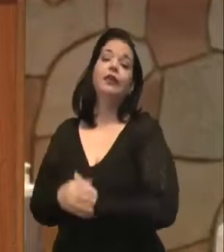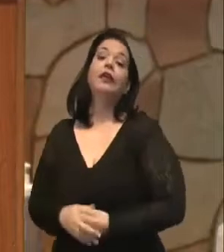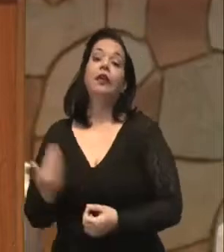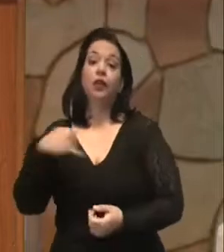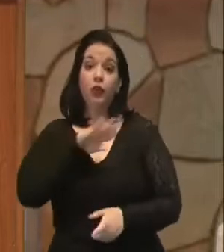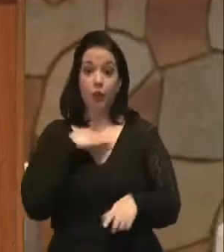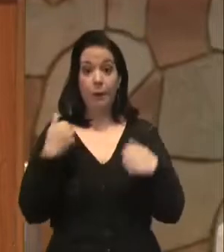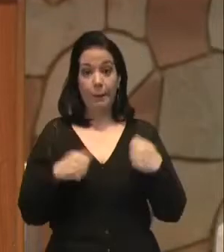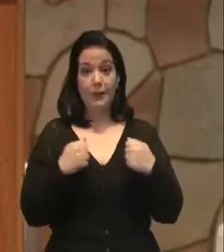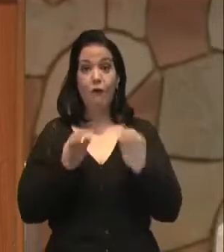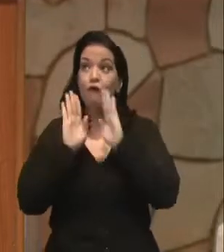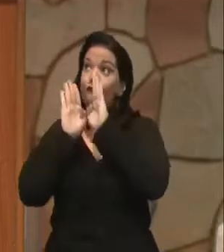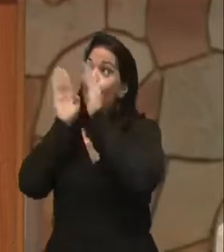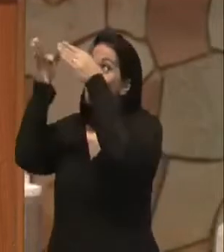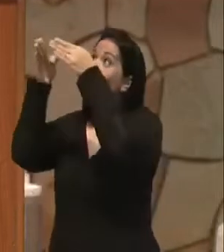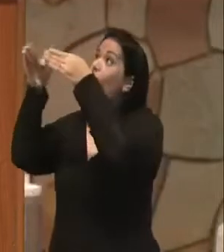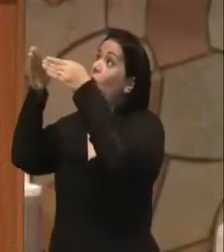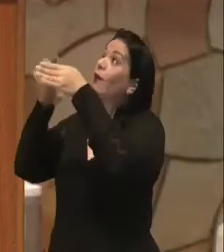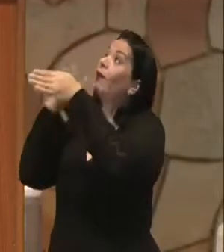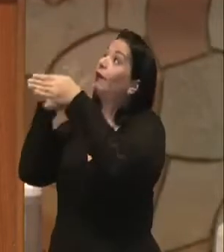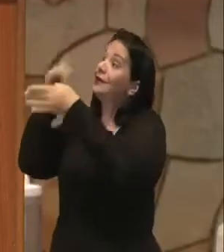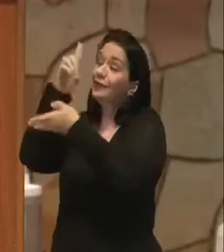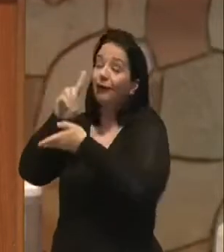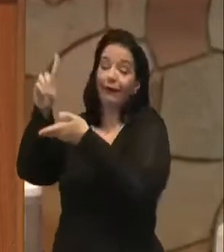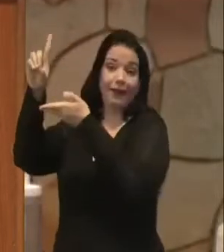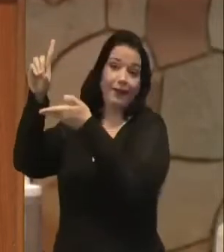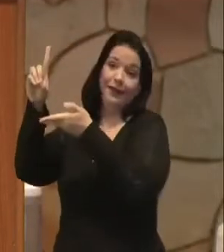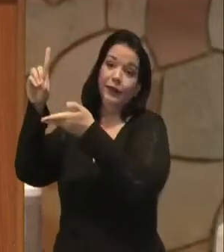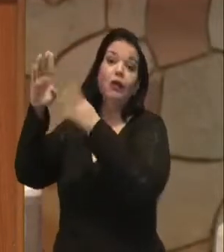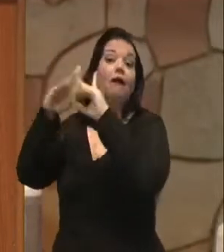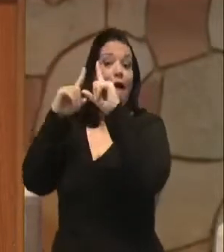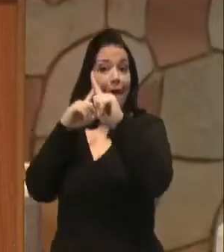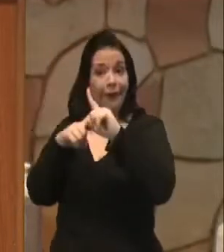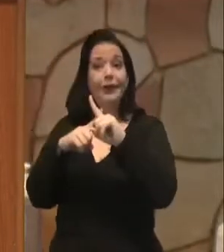da pessoa de Deus que eles precisavam compreender.